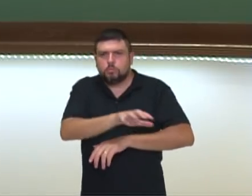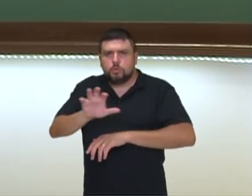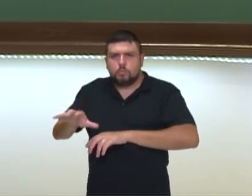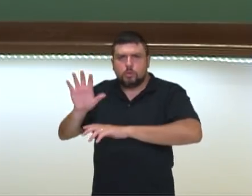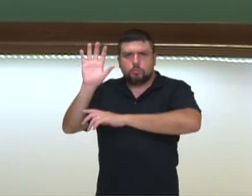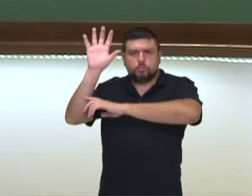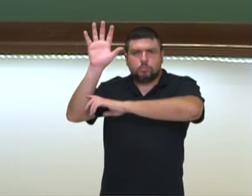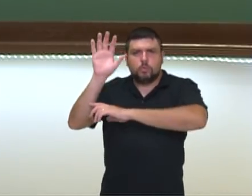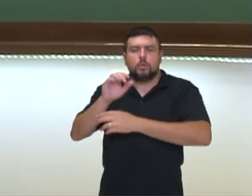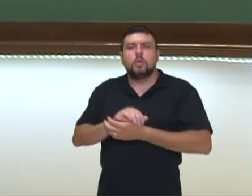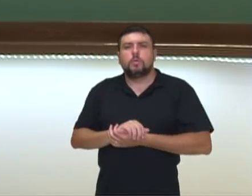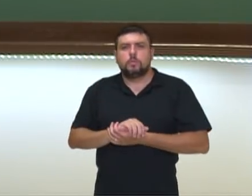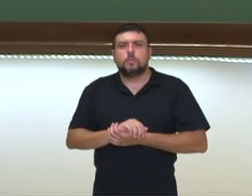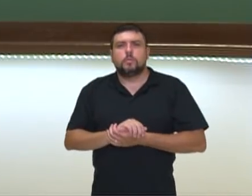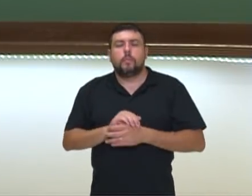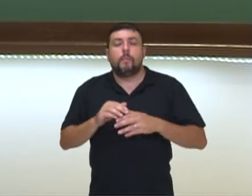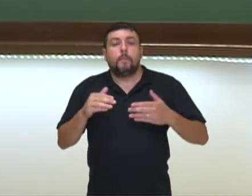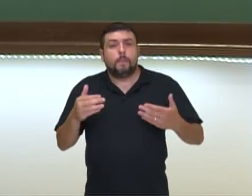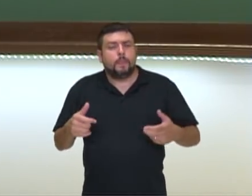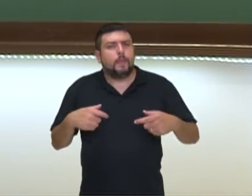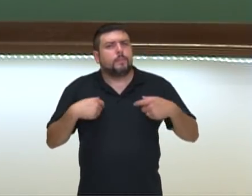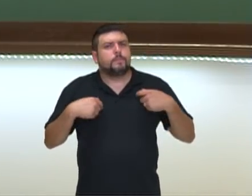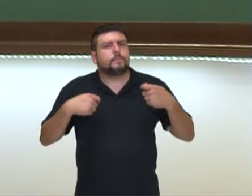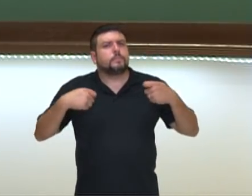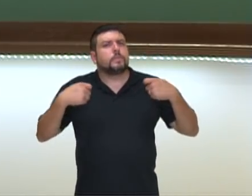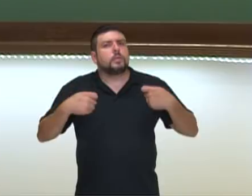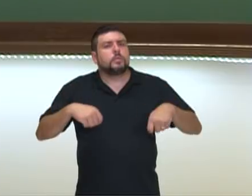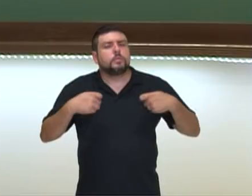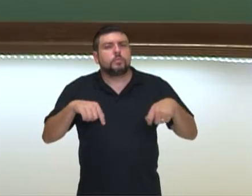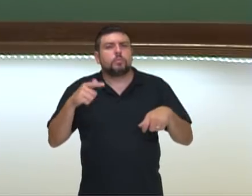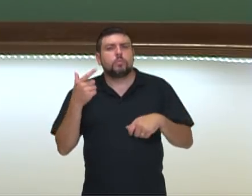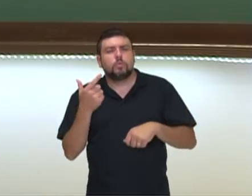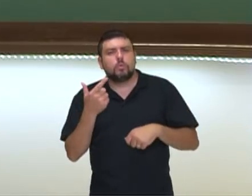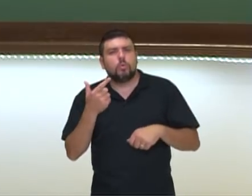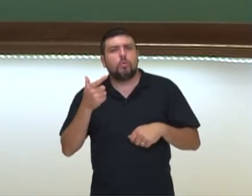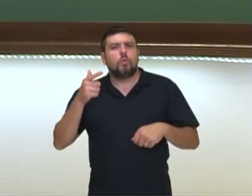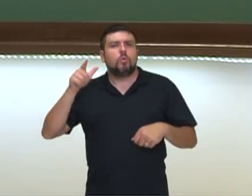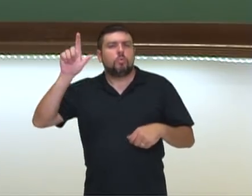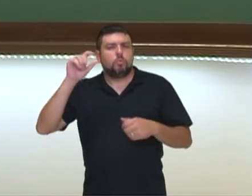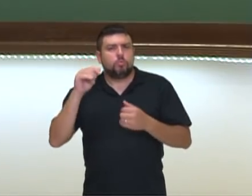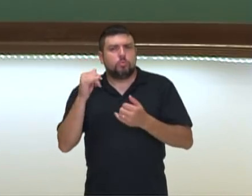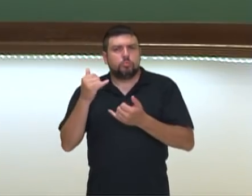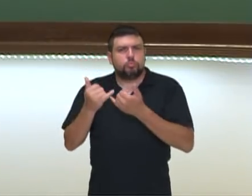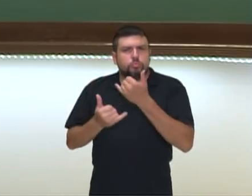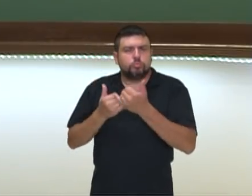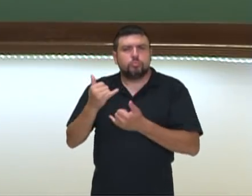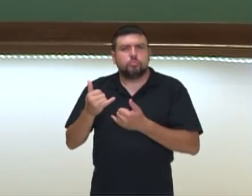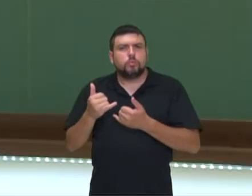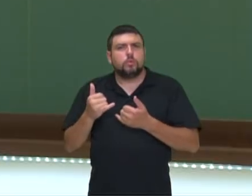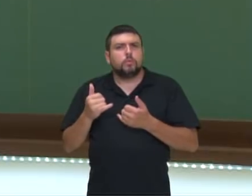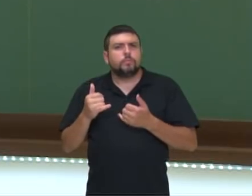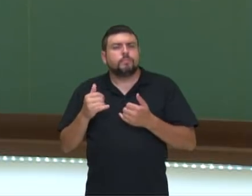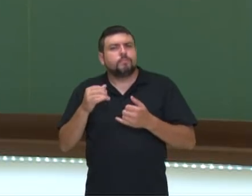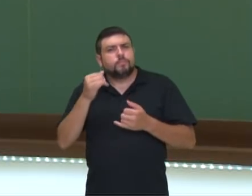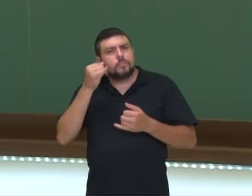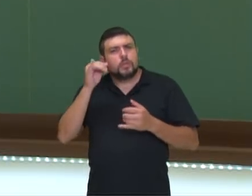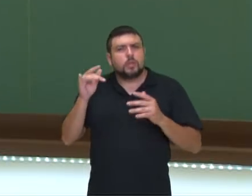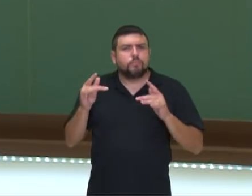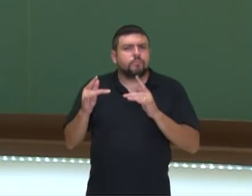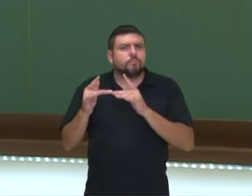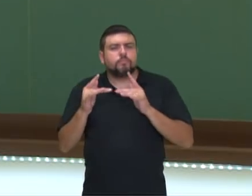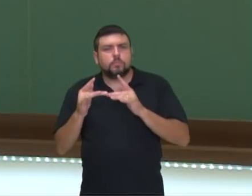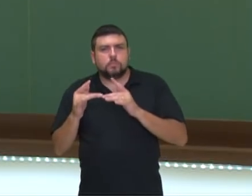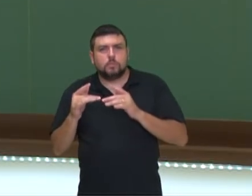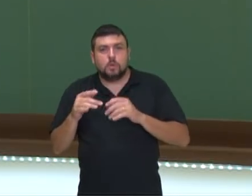Então, ele precisava de uma modalidade, de um jogo que tivesse menos contato possível. E o basquetebol